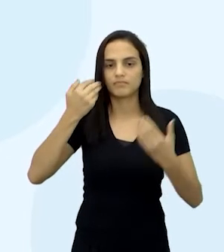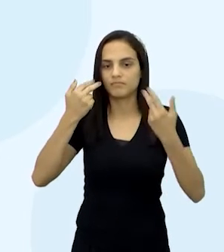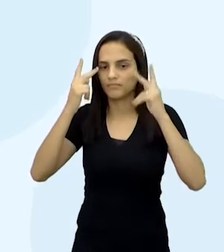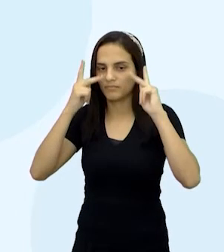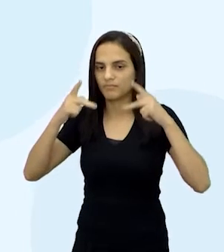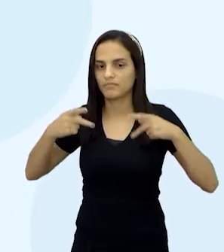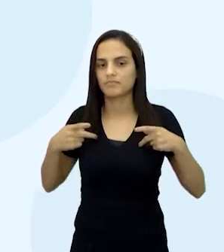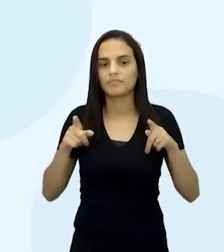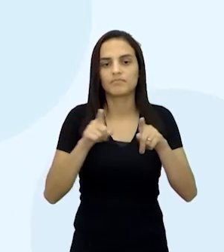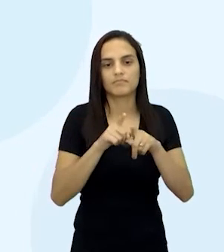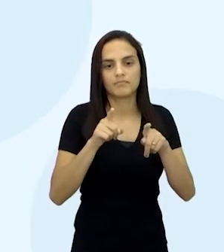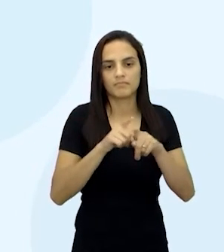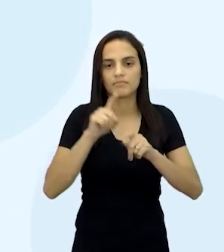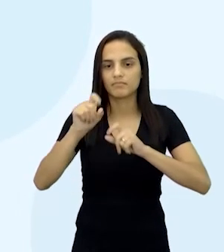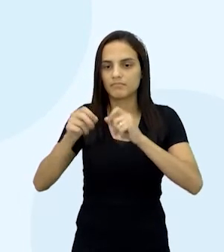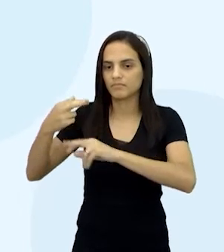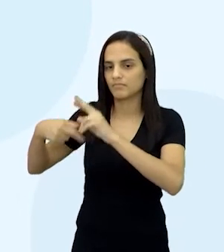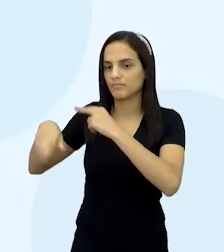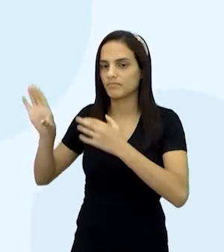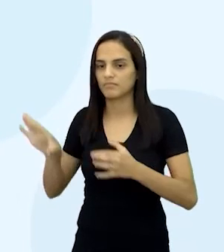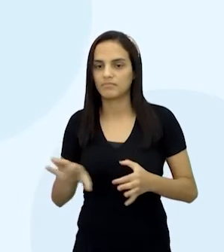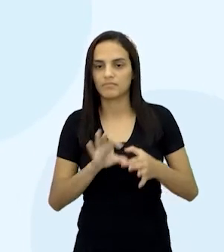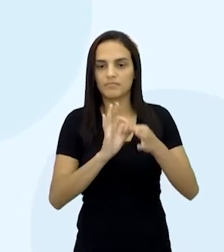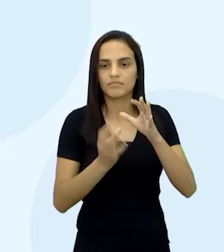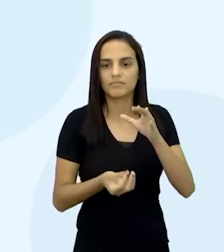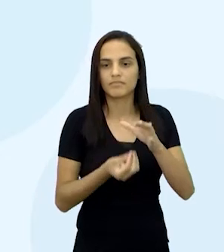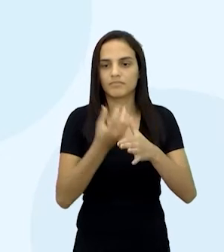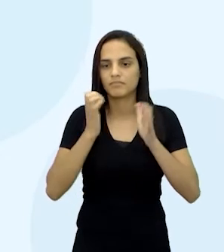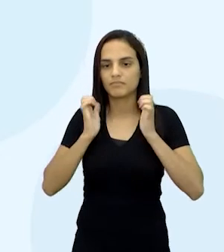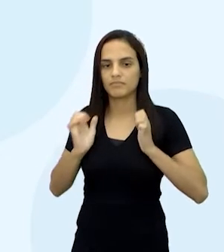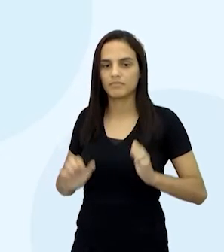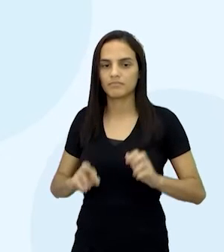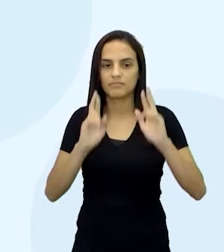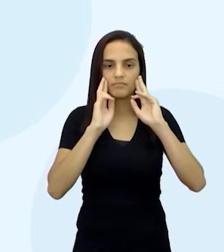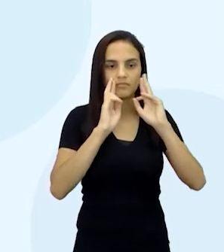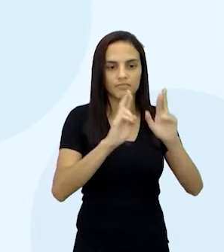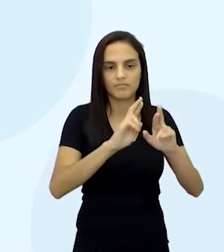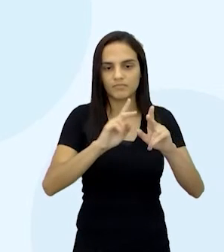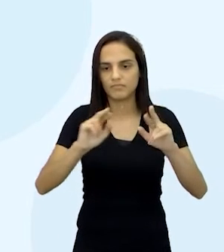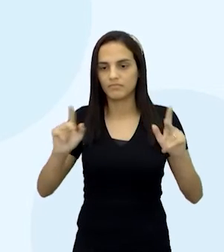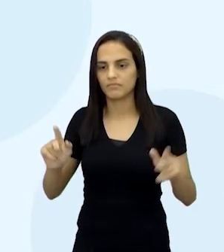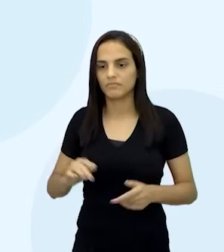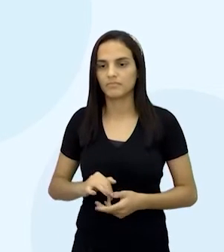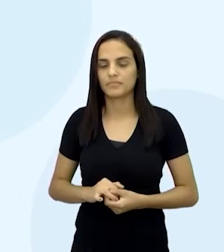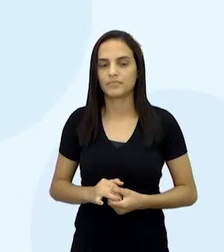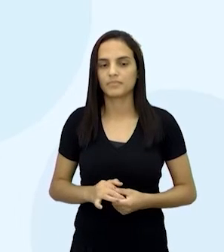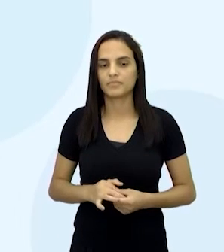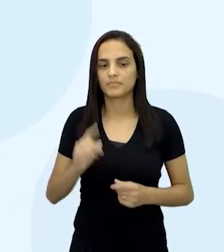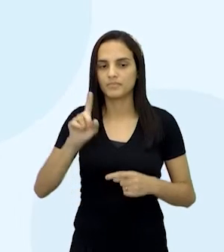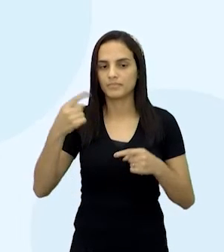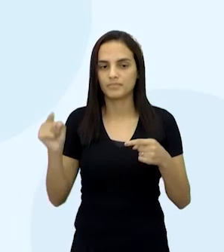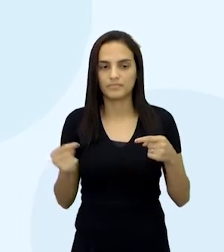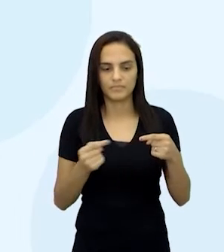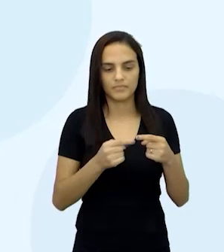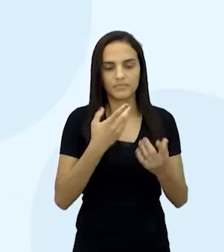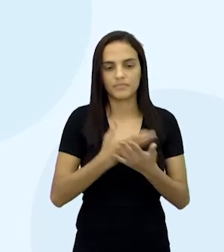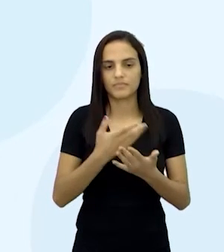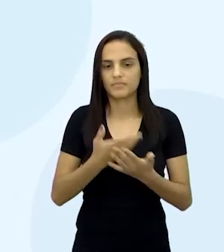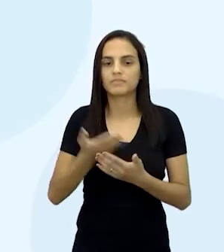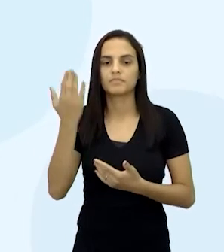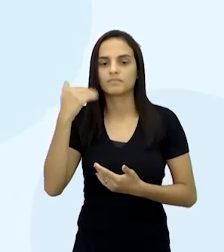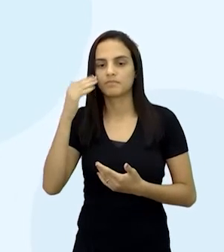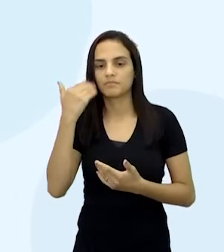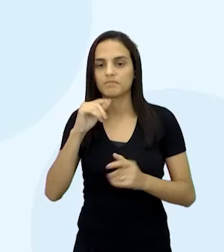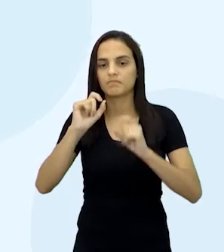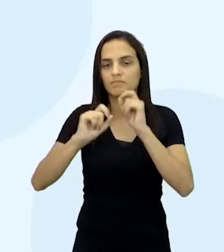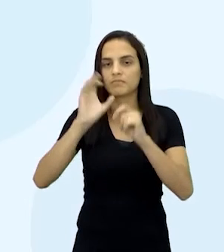cultura corporal, de modo a estabelecer relações construtivas, éticas e de respeito às diferenças. Os objetivos dessa aula: